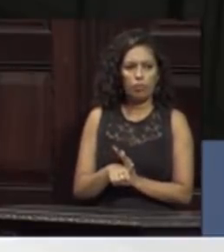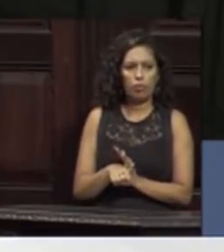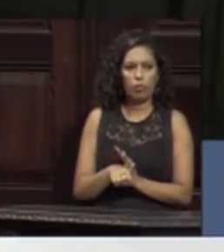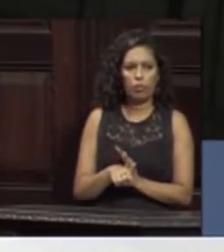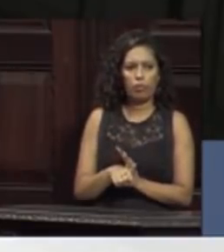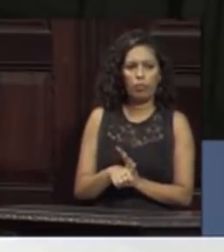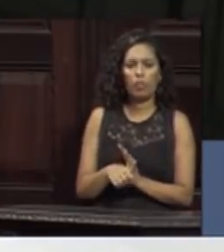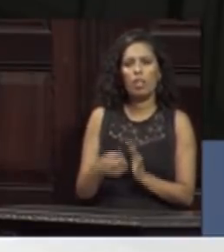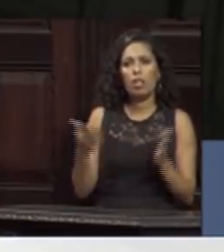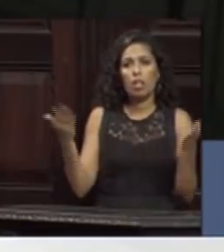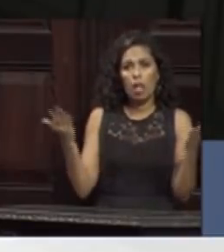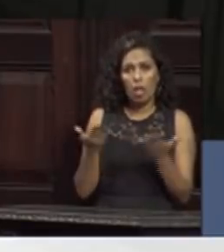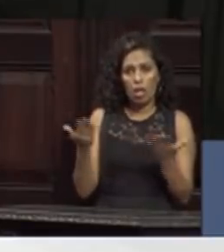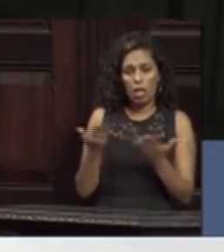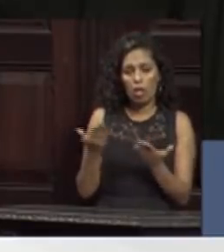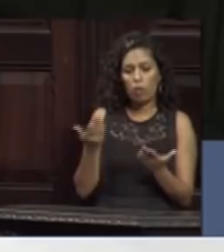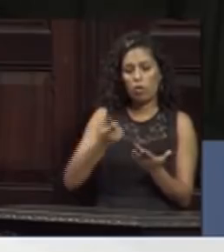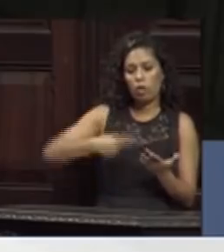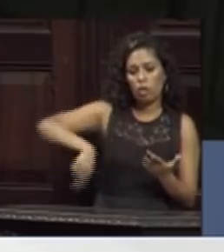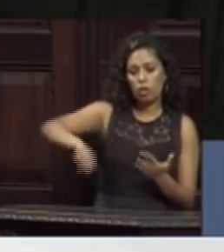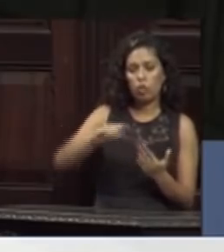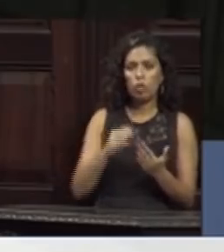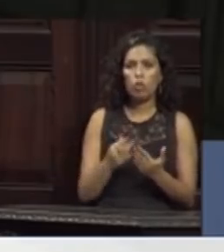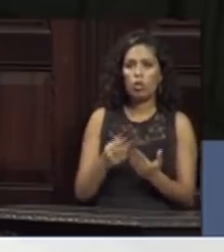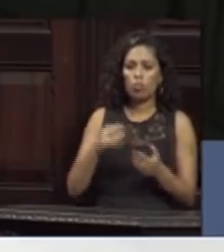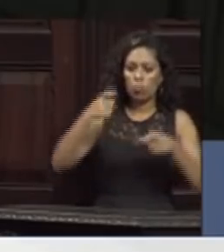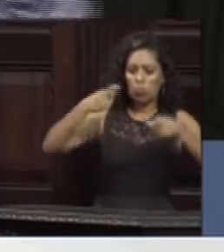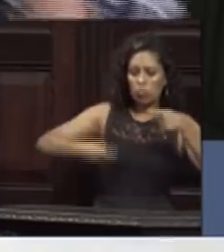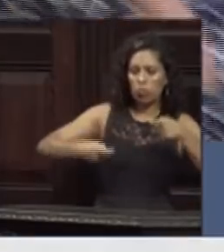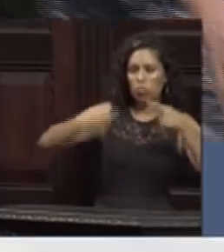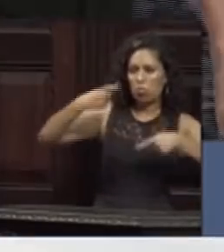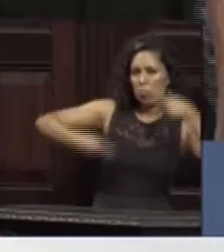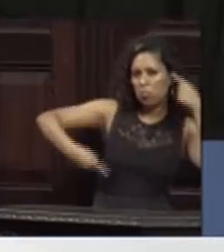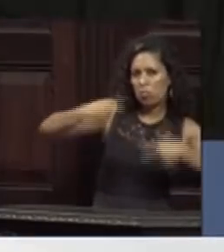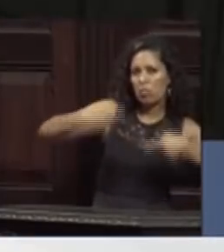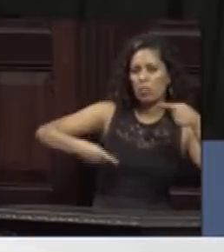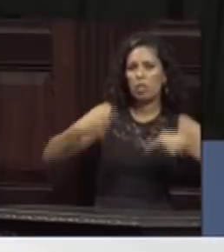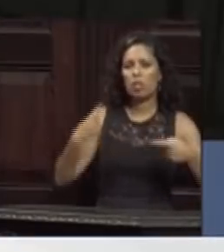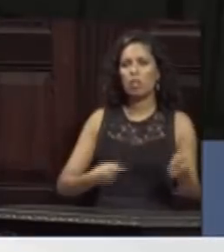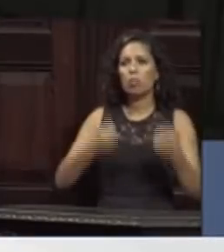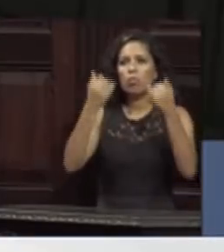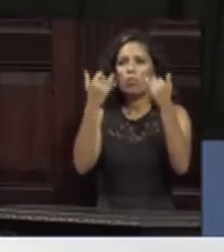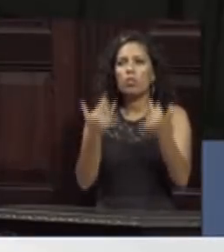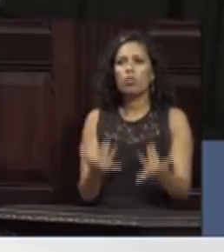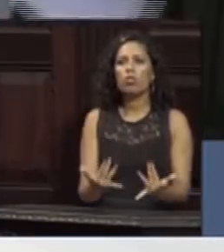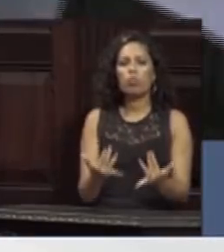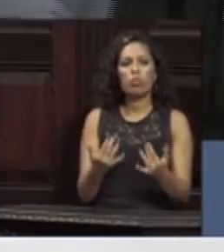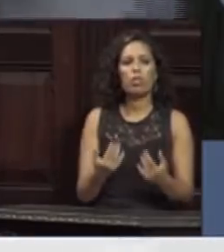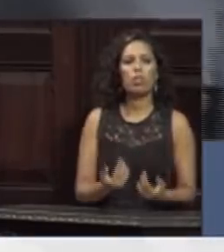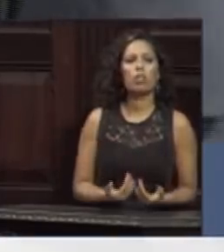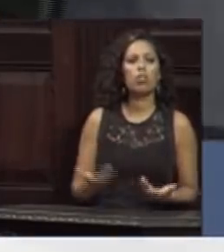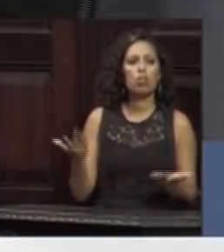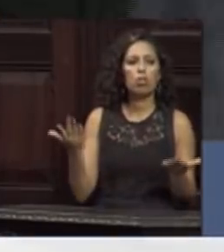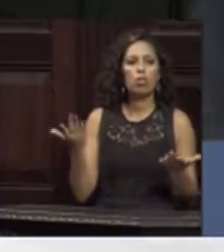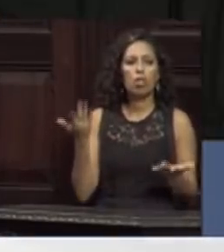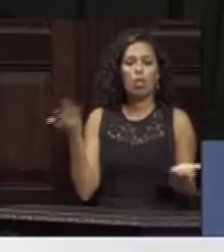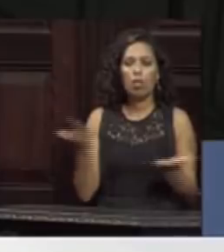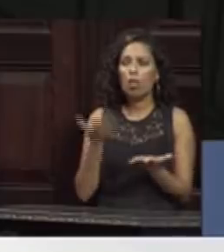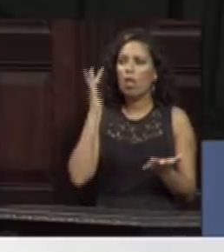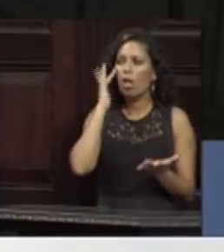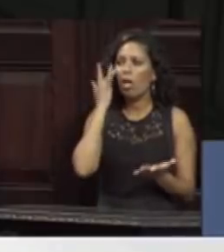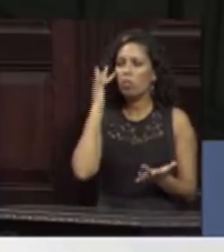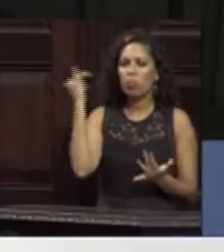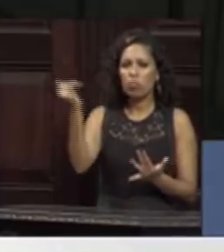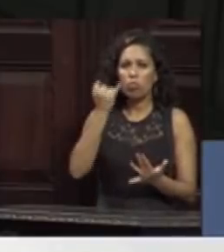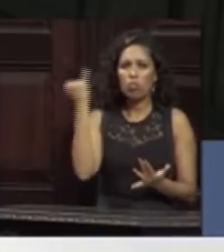foi feito assim, tão a miúde, com os próprios municípios, que são impactados igualmente. Por isso, eu acho importante o esforço que estamos fazendo